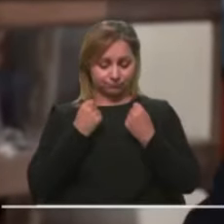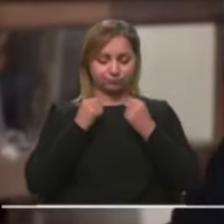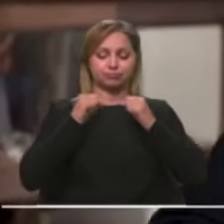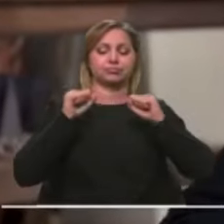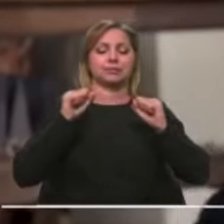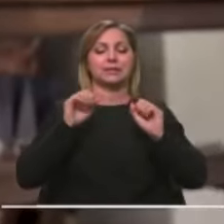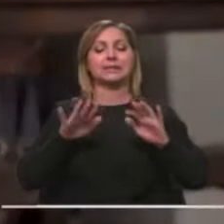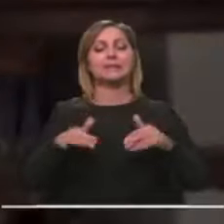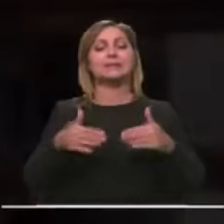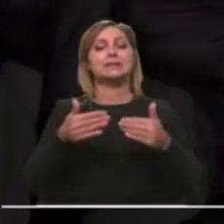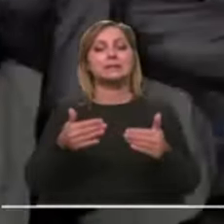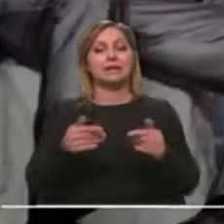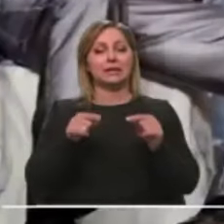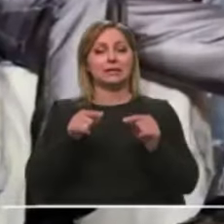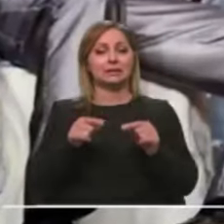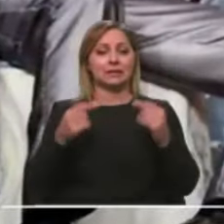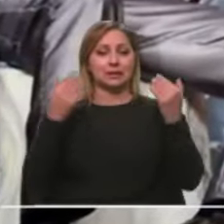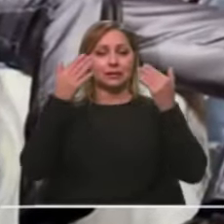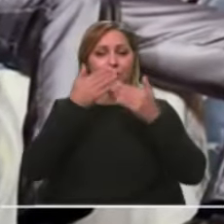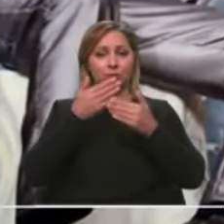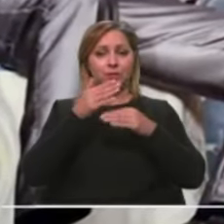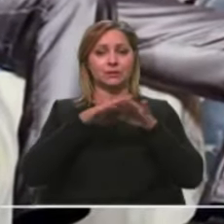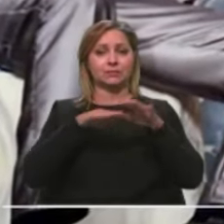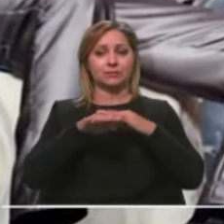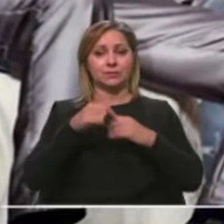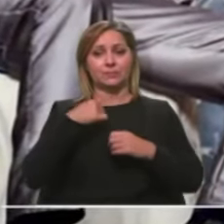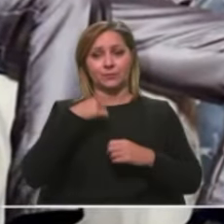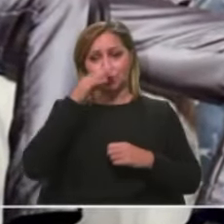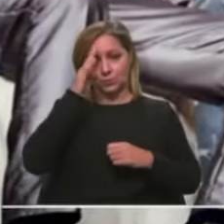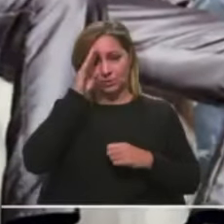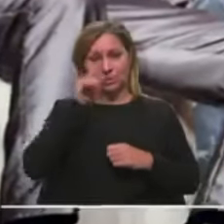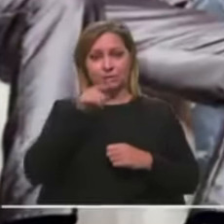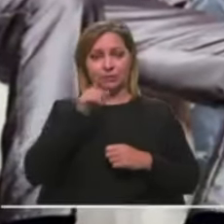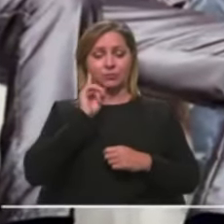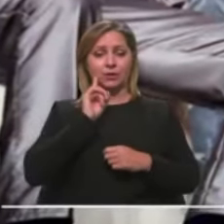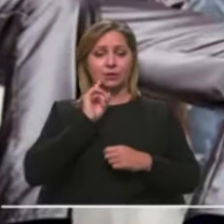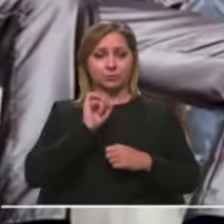dar o que era possível naquela noite e fazer o espetáculo. E eu sei que foi uma grande noite, portanto, correu bem. Pronto, correu bem.